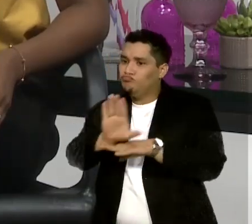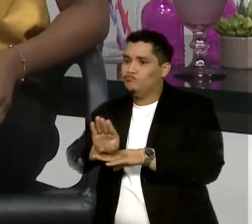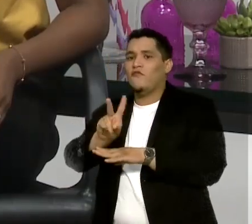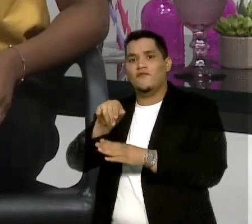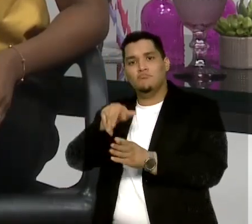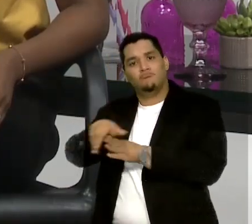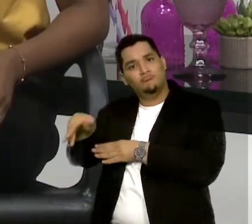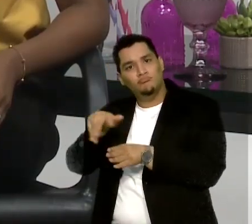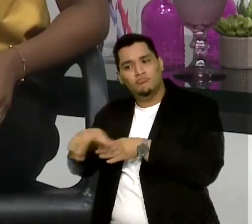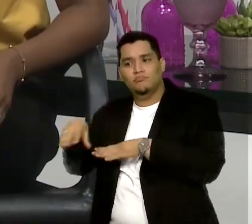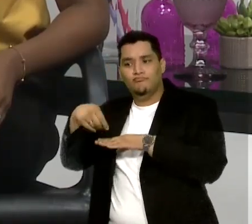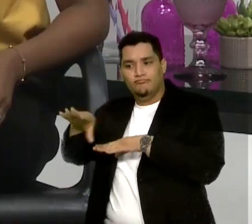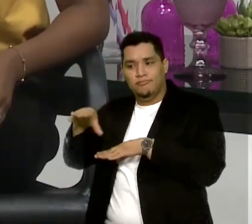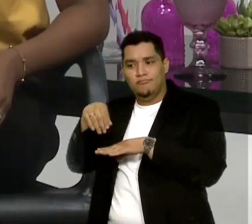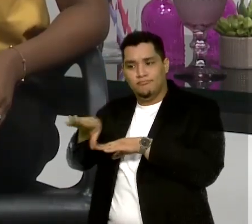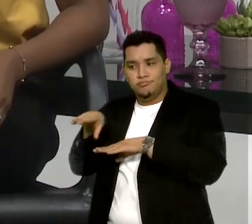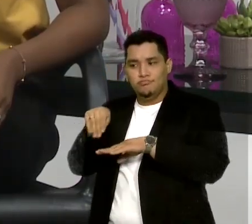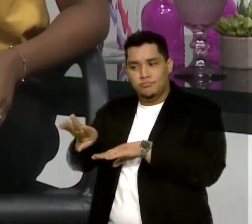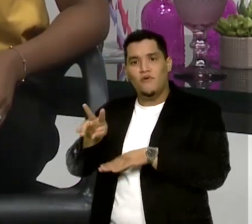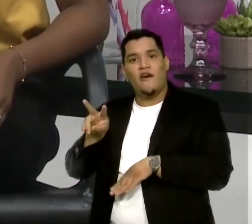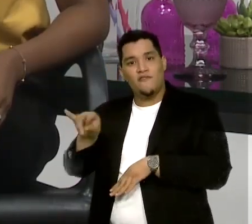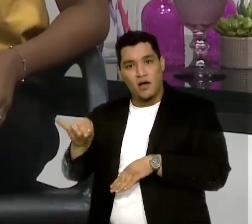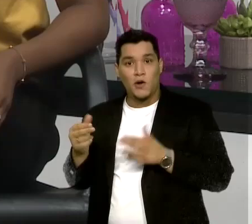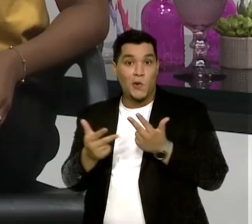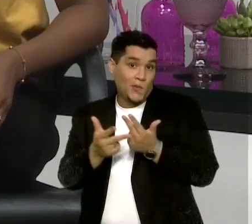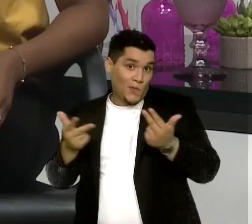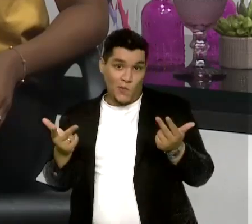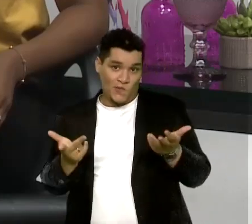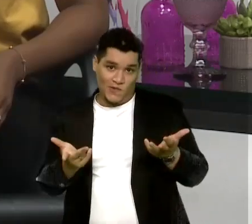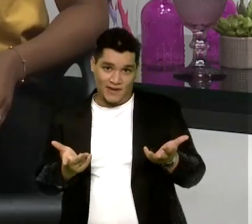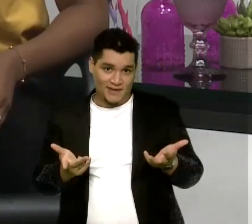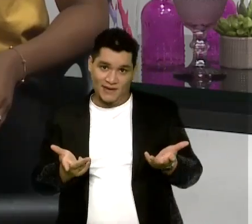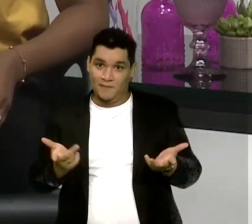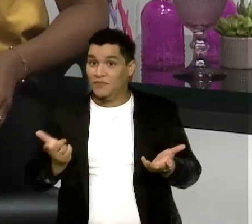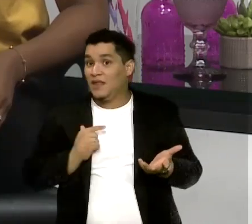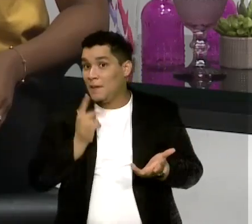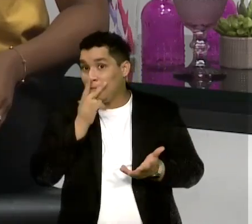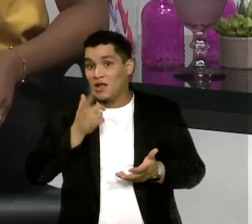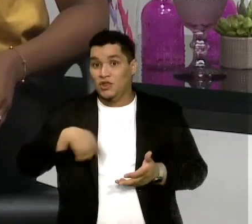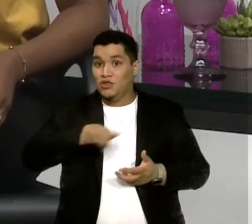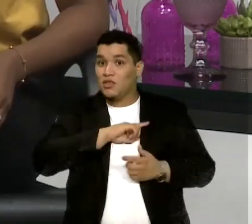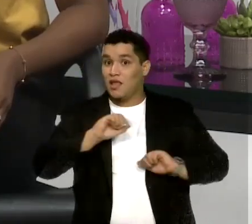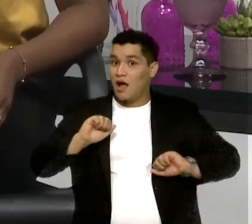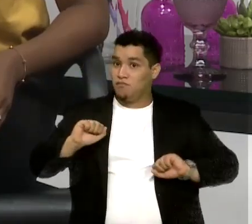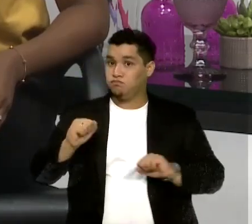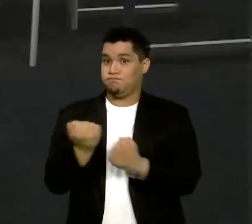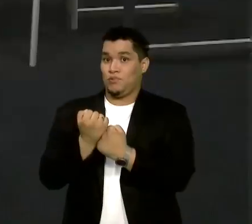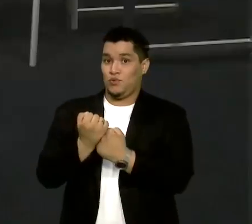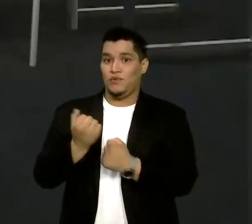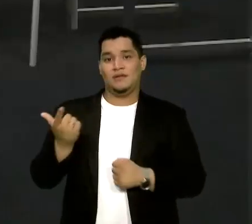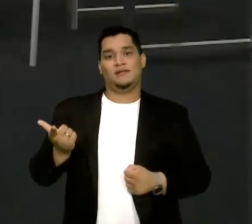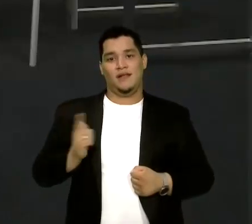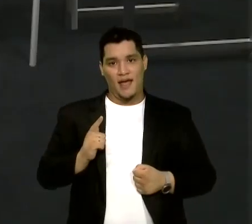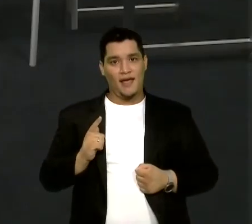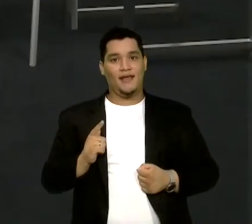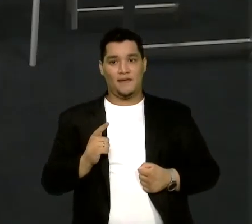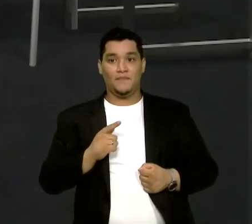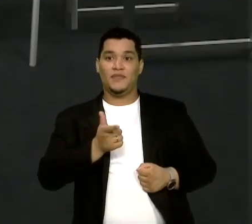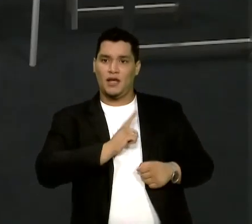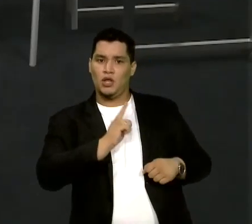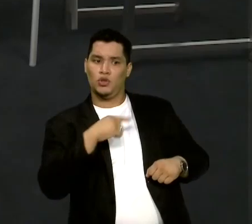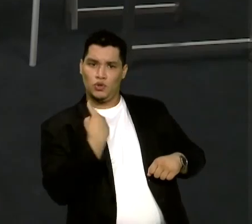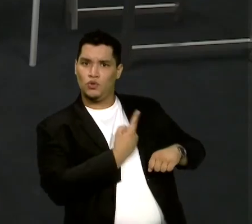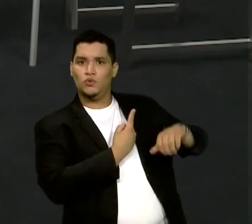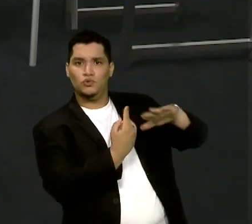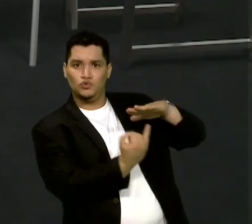também passo isso em outras instituições, que a gente também tem esse apoio, que a gente apoia outras instituições. A nossa ONG